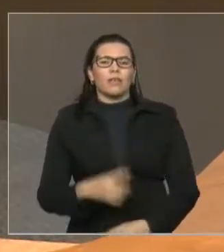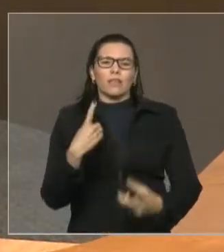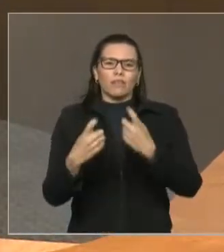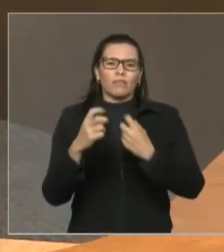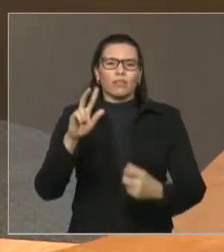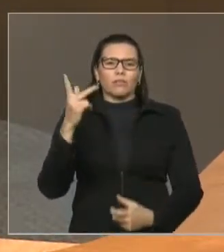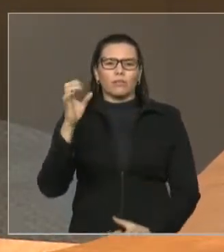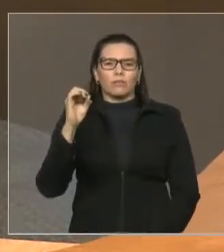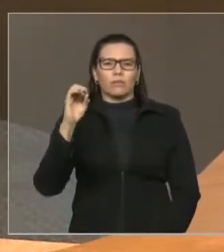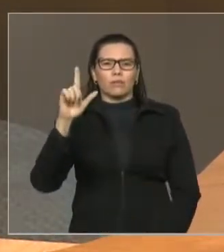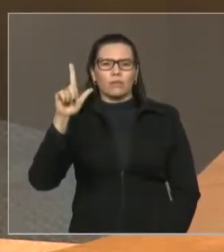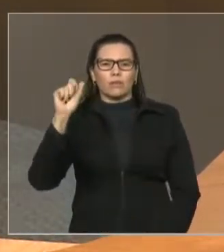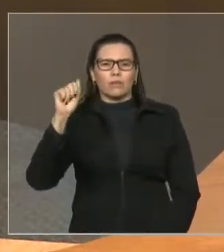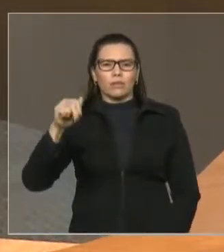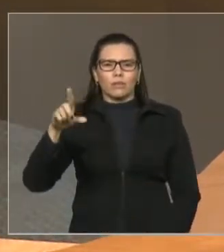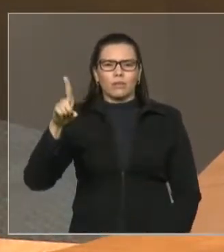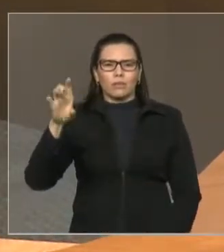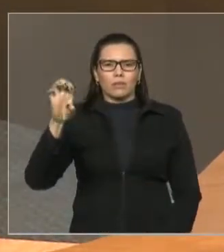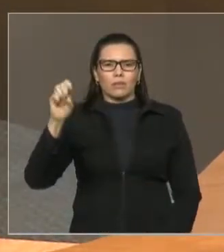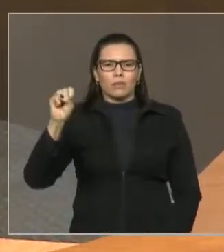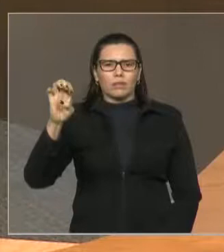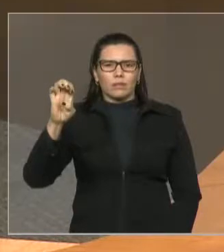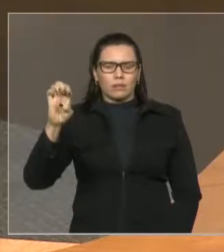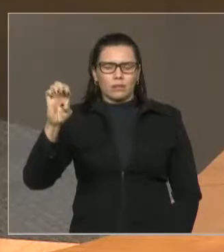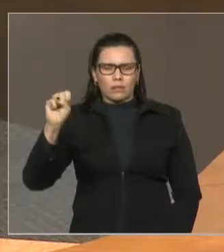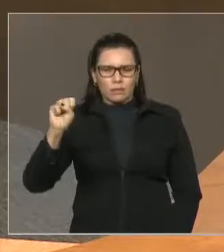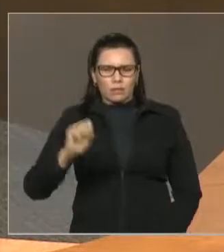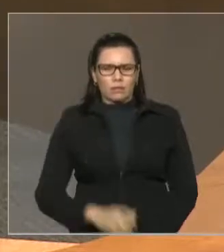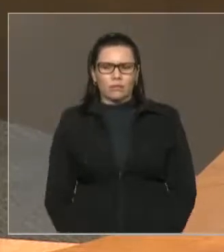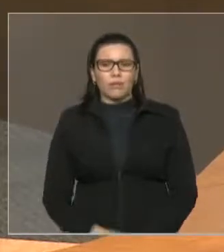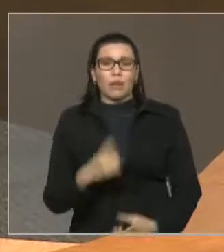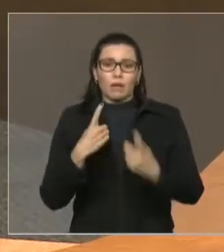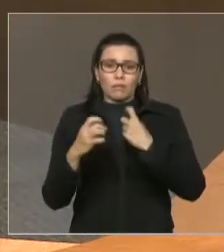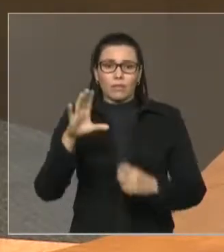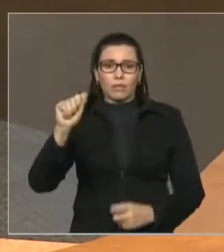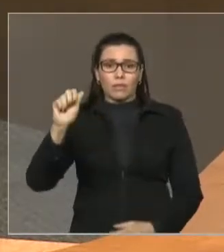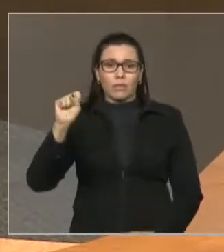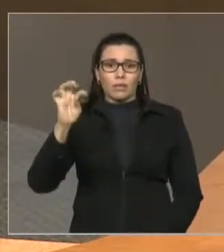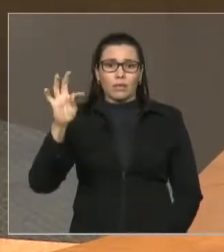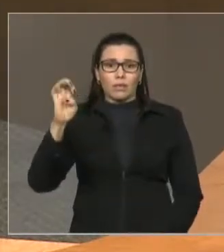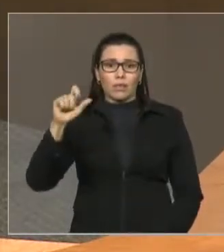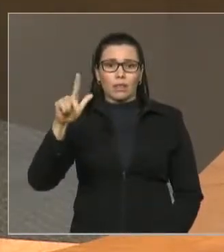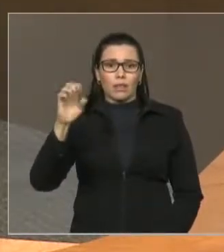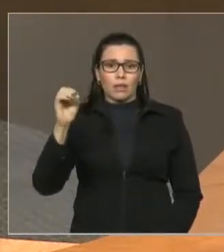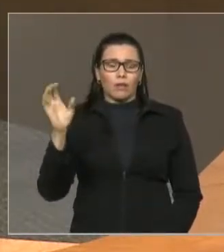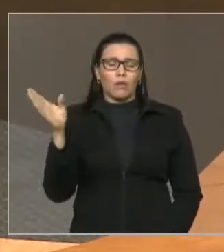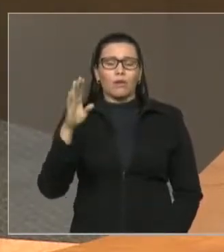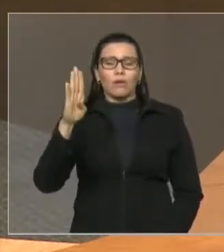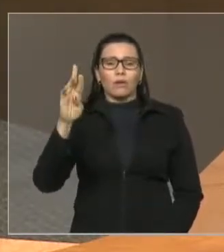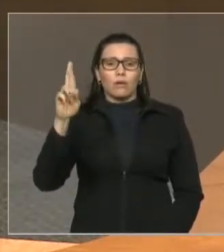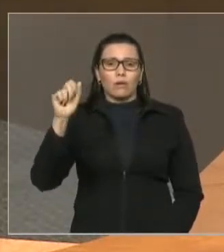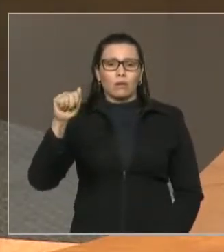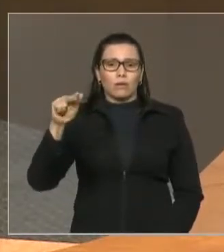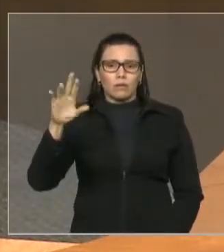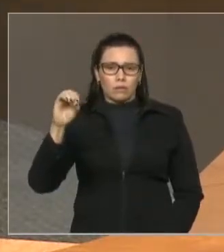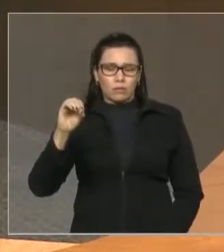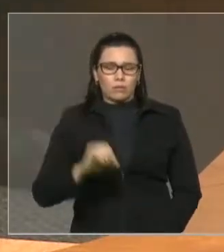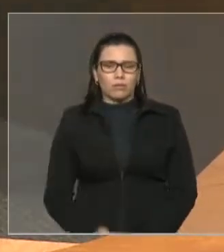exemplo, da Avenida Castelo Branco. Empresas que fecharam, que deixaram de